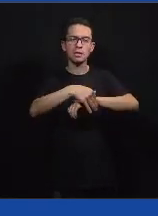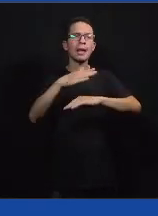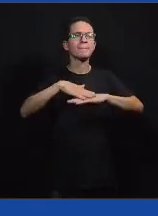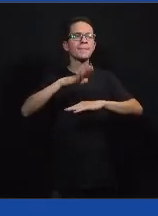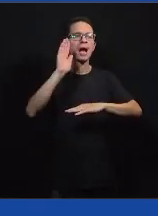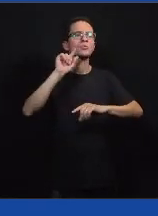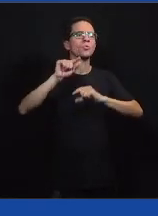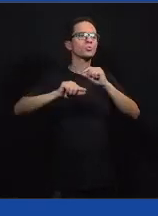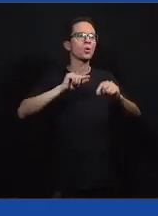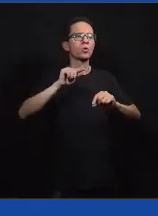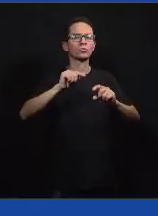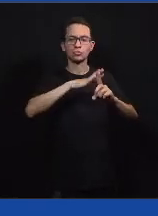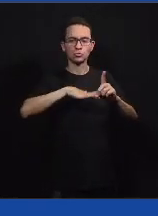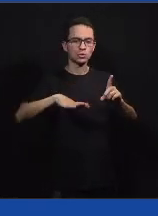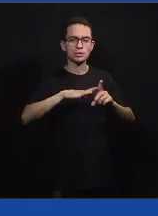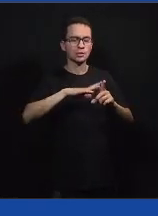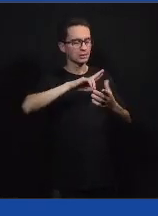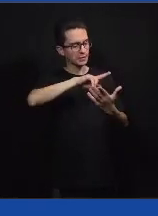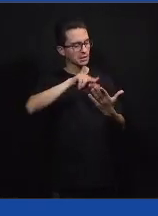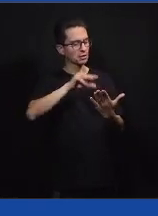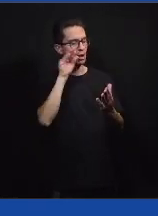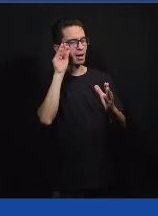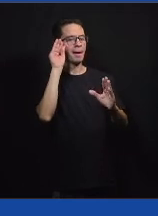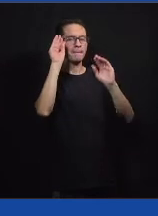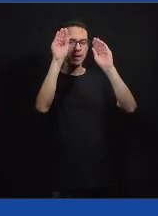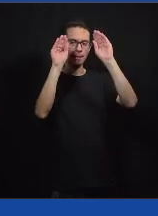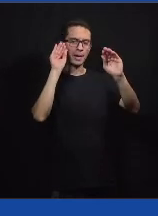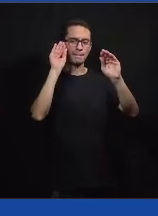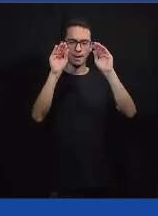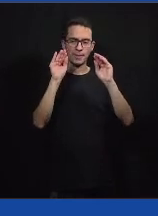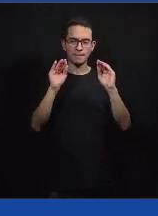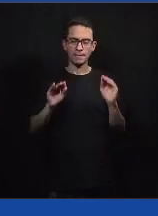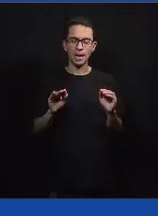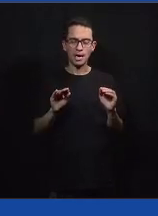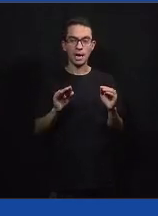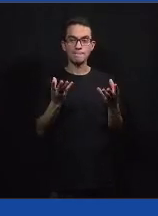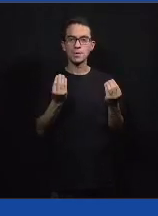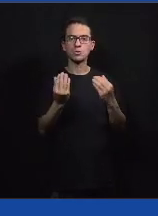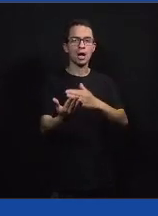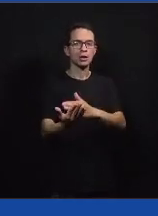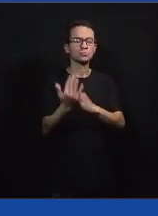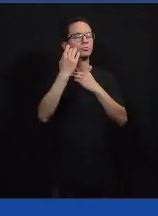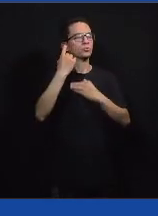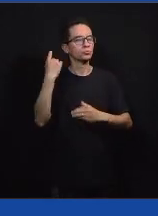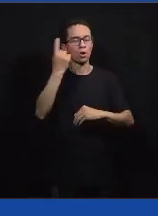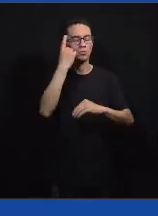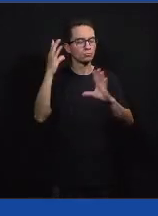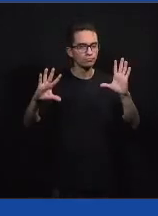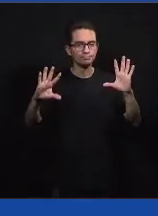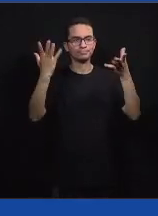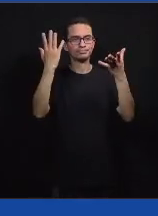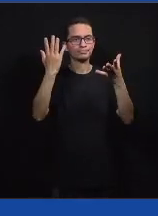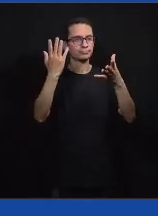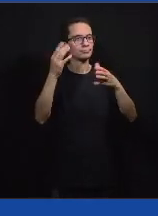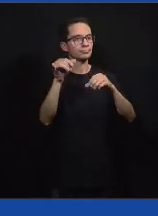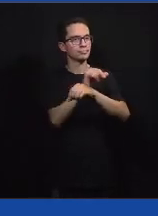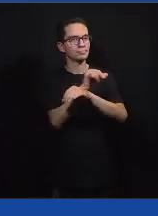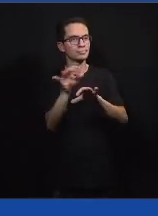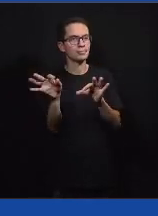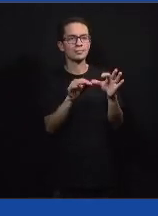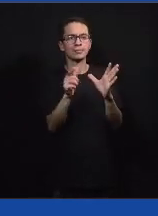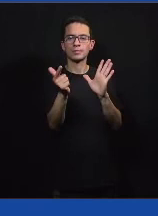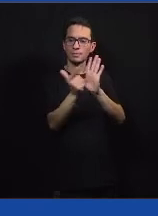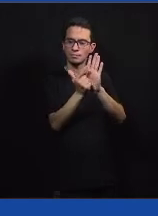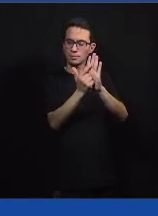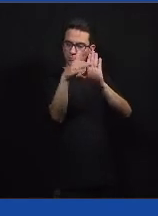da população eu tô várias coisas que foi de grande ajuda para que nós crédito ocorra e agora tá tudo no